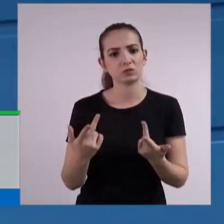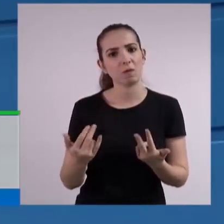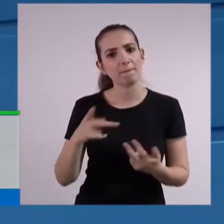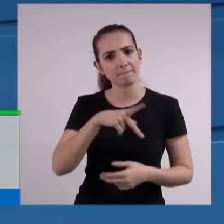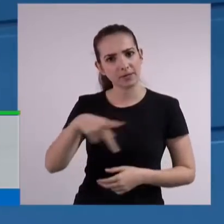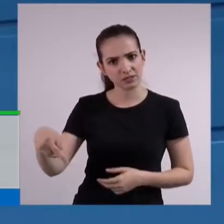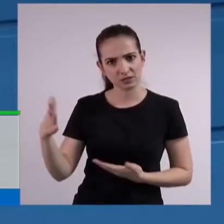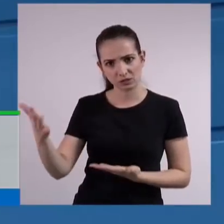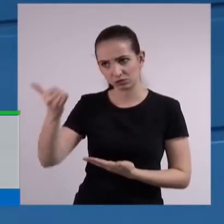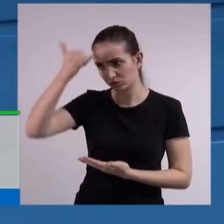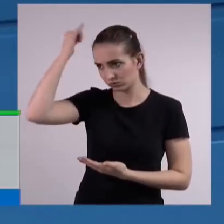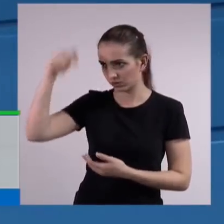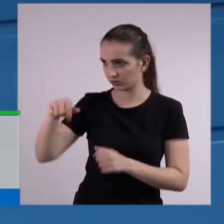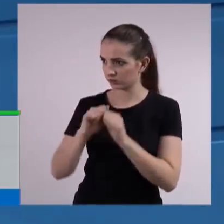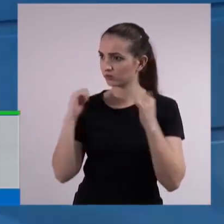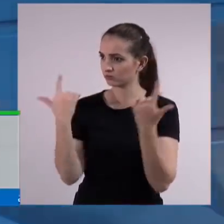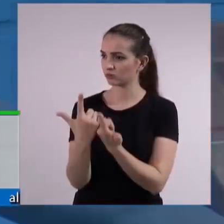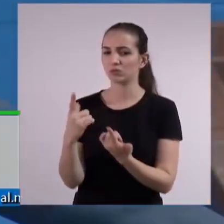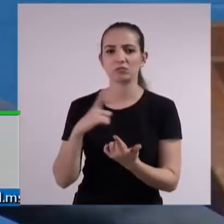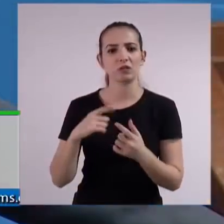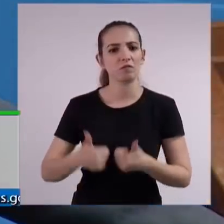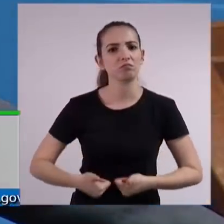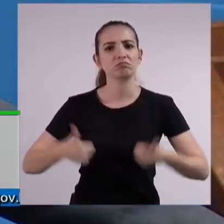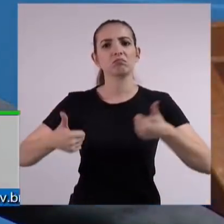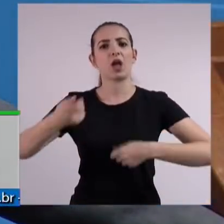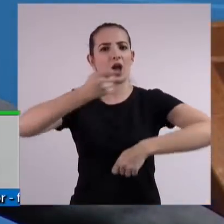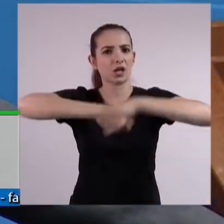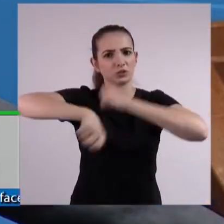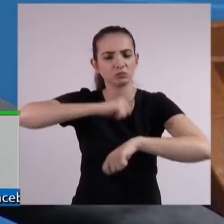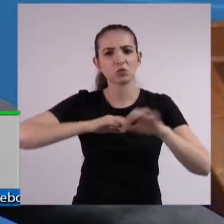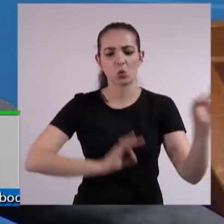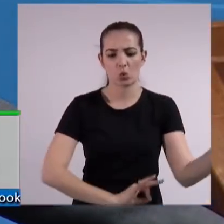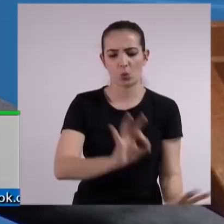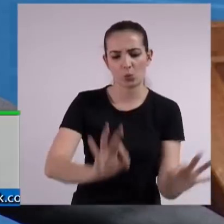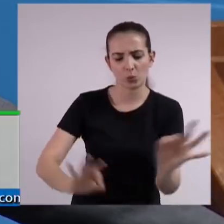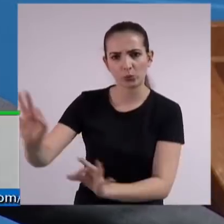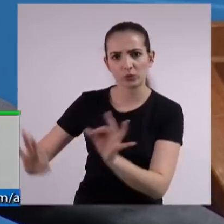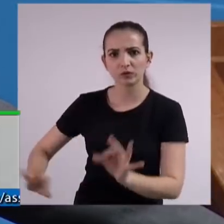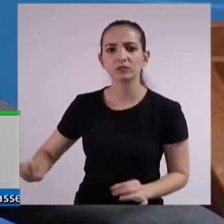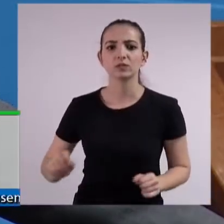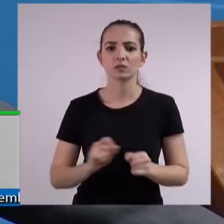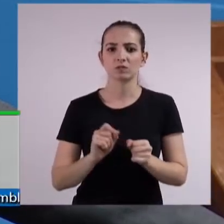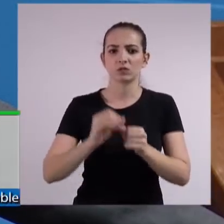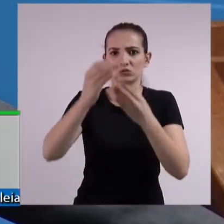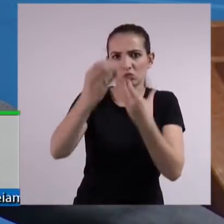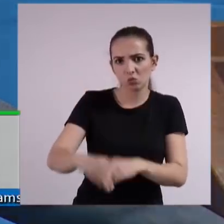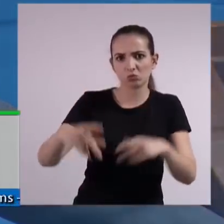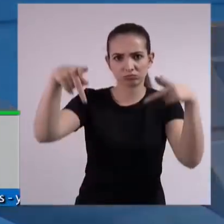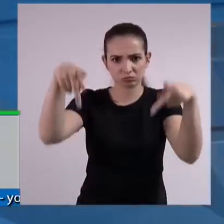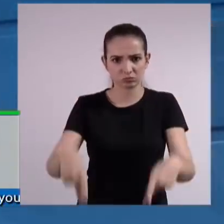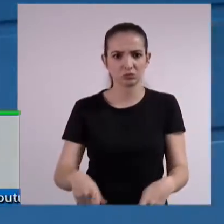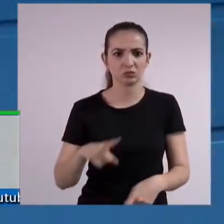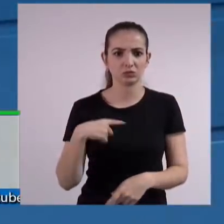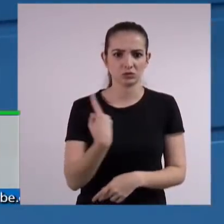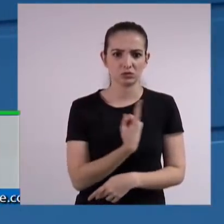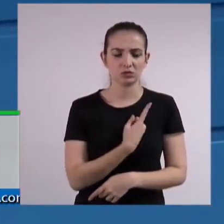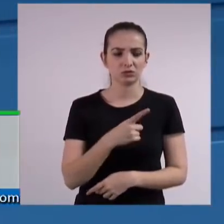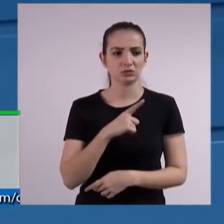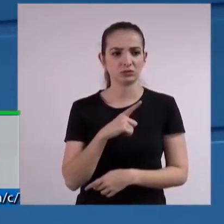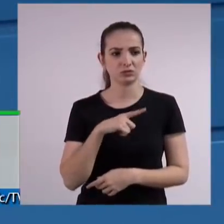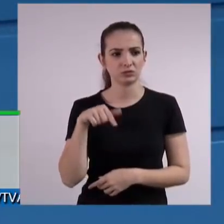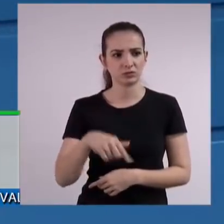presidente dessa casa, Vossa Excelência deu um show de administração, organizou, fez concurso público. Nós temos